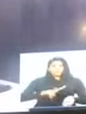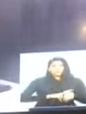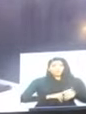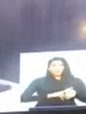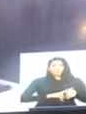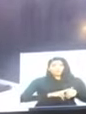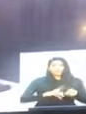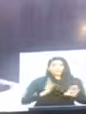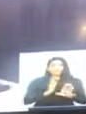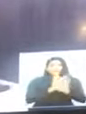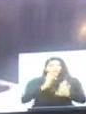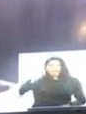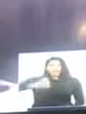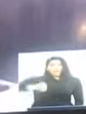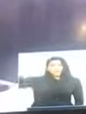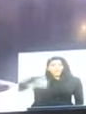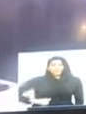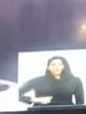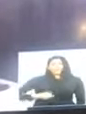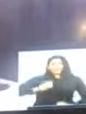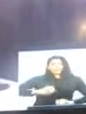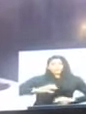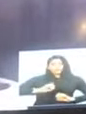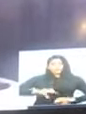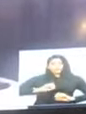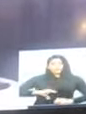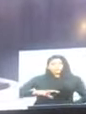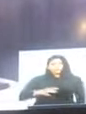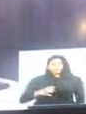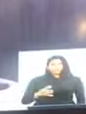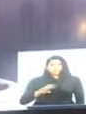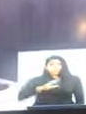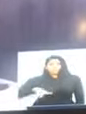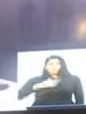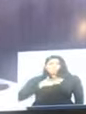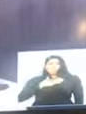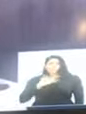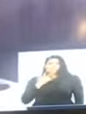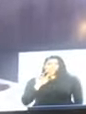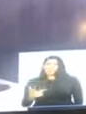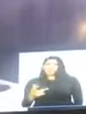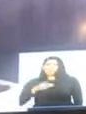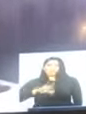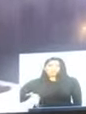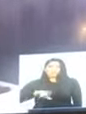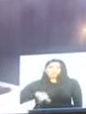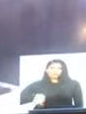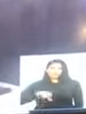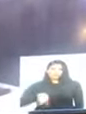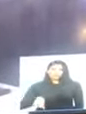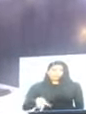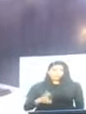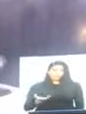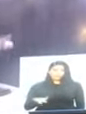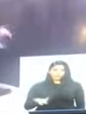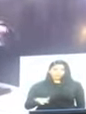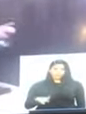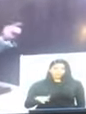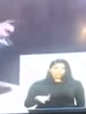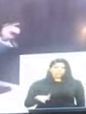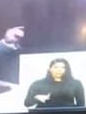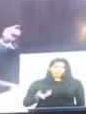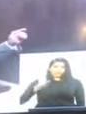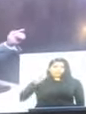conta da qualidade da educação, dita não pelo deputado, aliado e amigo do prefeito Edson Sá,